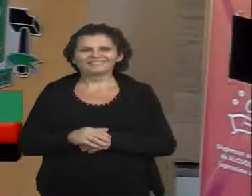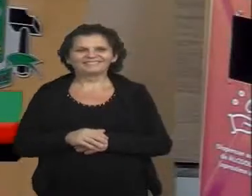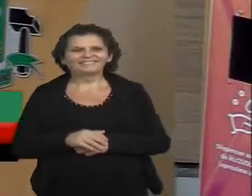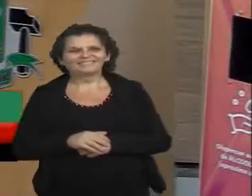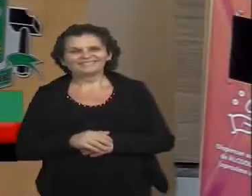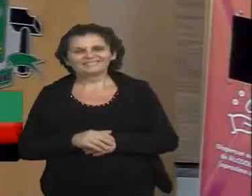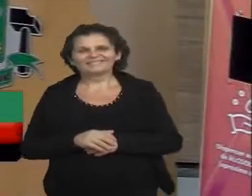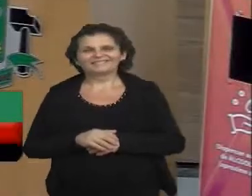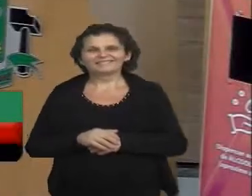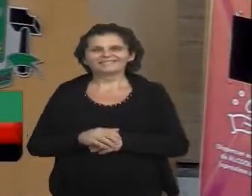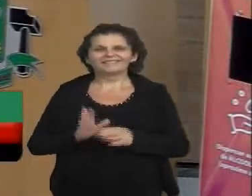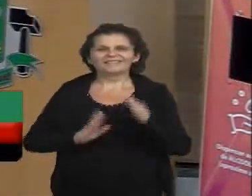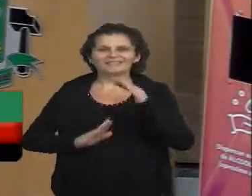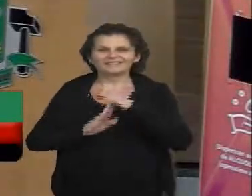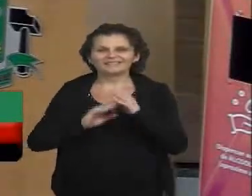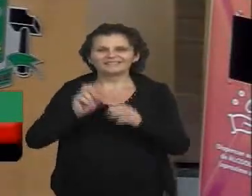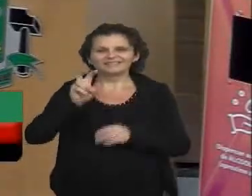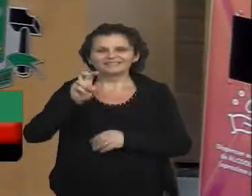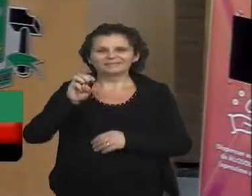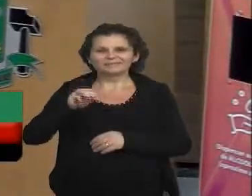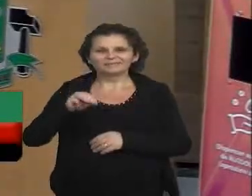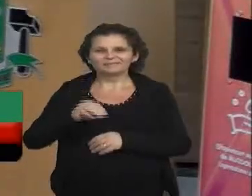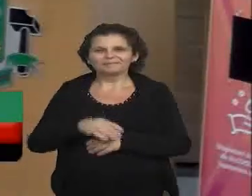Vossa Excelência dispõe de 5 minutos.